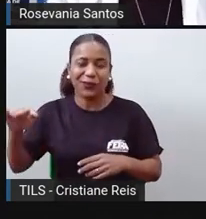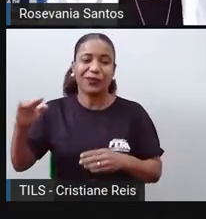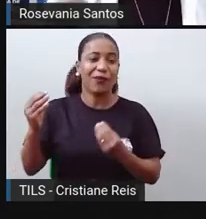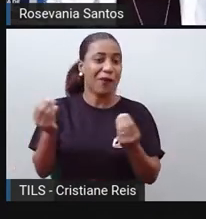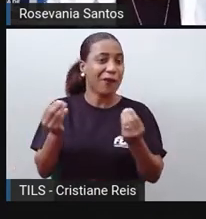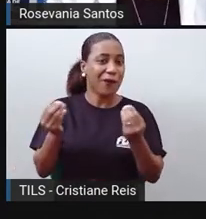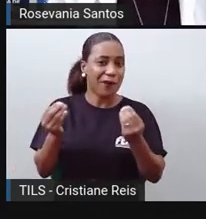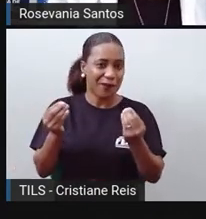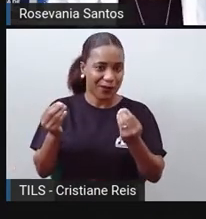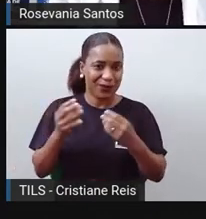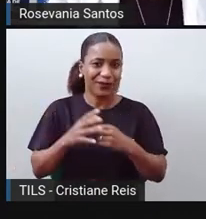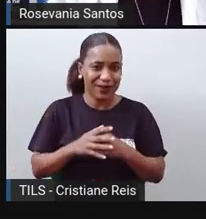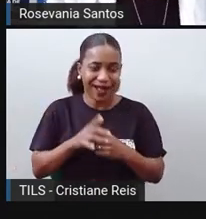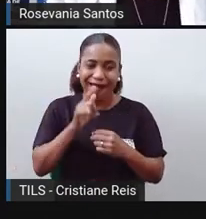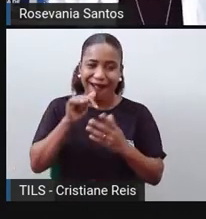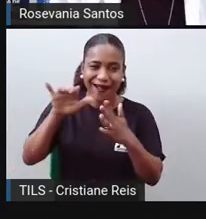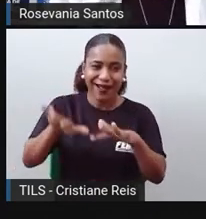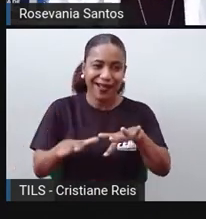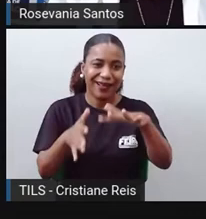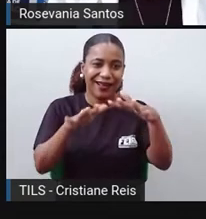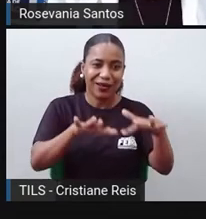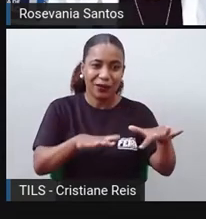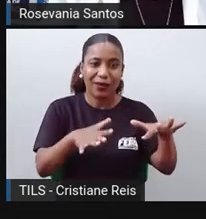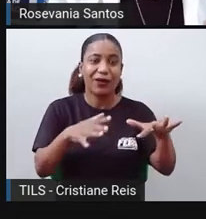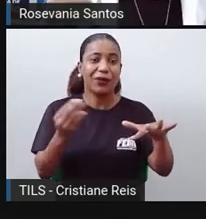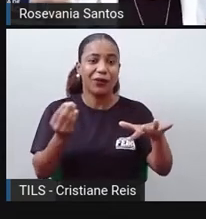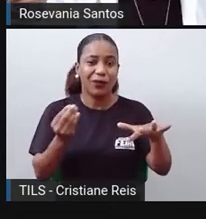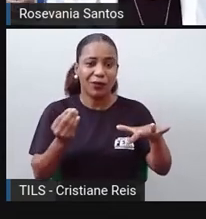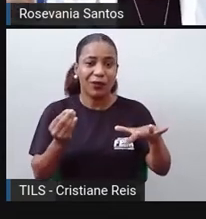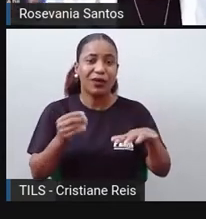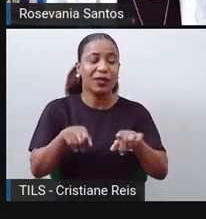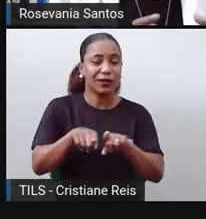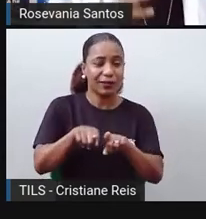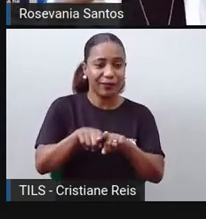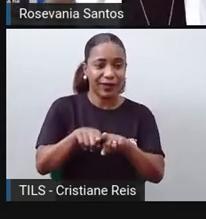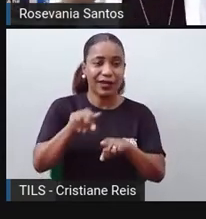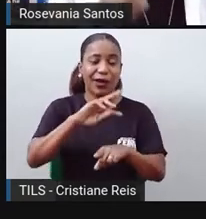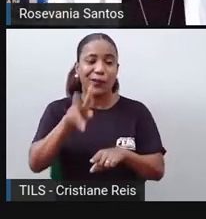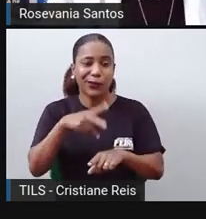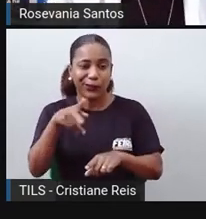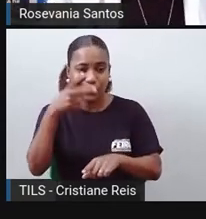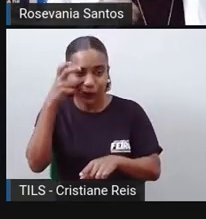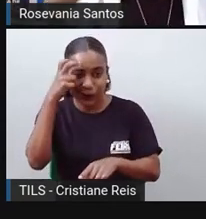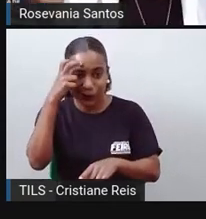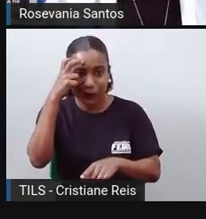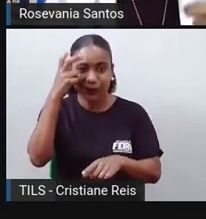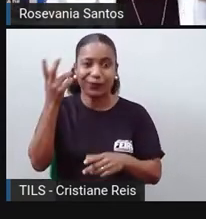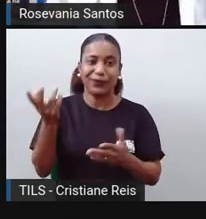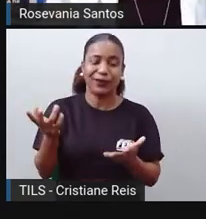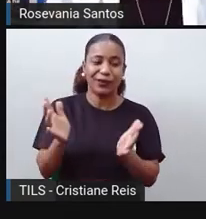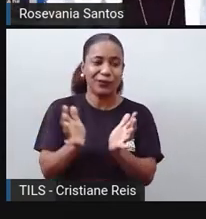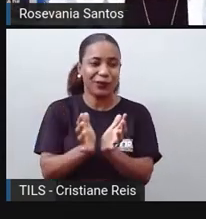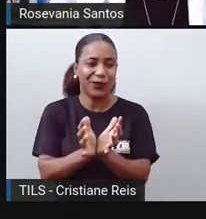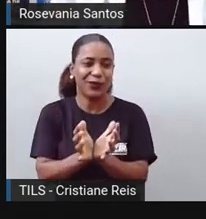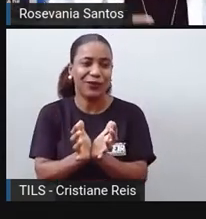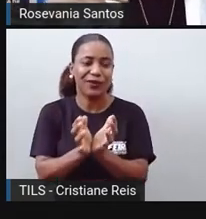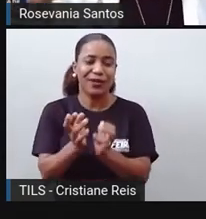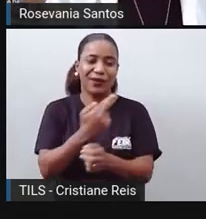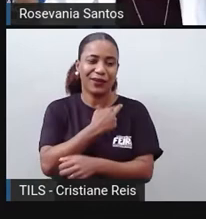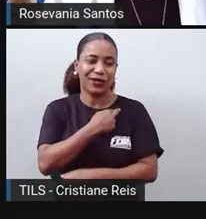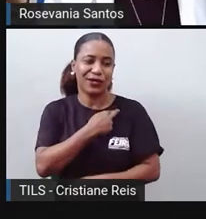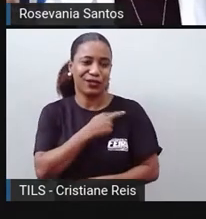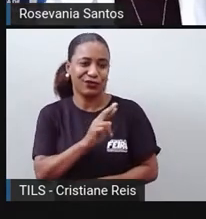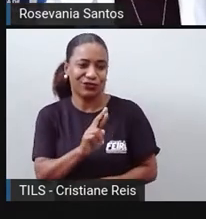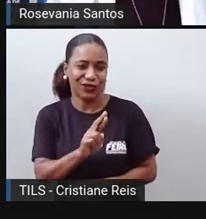Dos aspectos culturais, né, que a gente, né, humanos e culturais, que a gente vai estar falando ali do povo, vai estar falando da